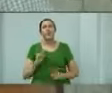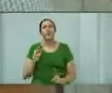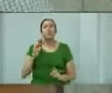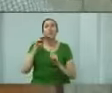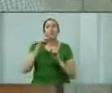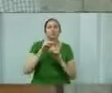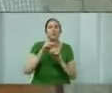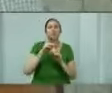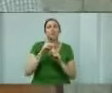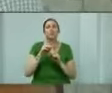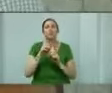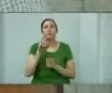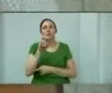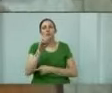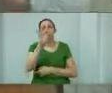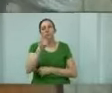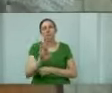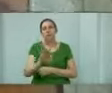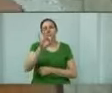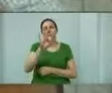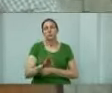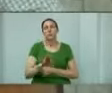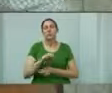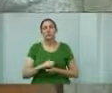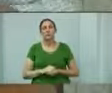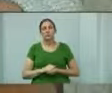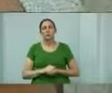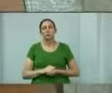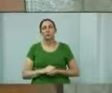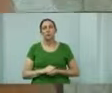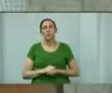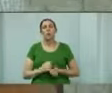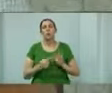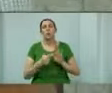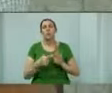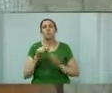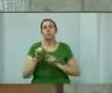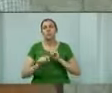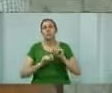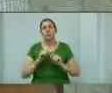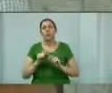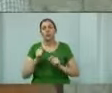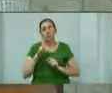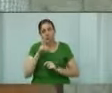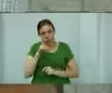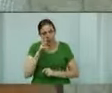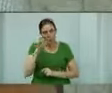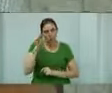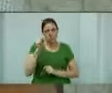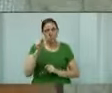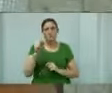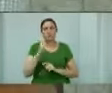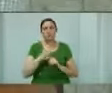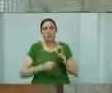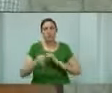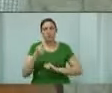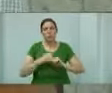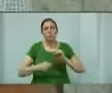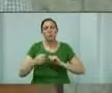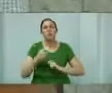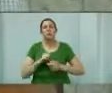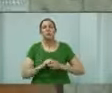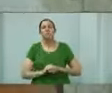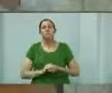com 50% das receitas próprias. Isso mostra a musculatura da nossa economia, nós chegar a 50% das receitas